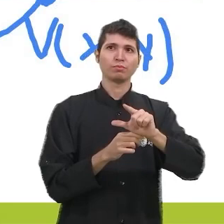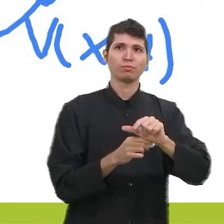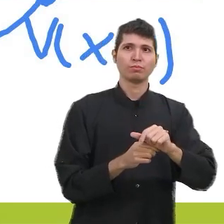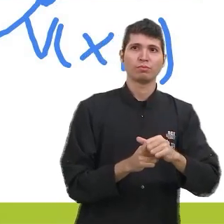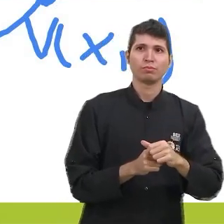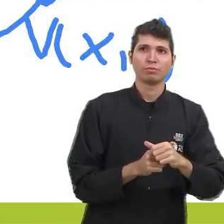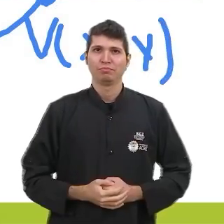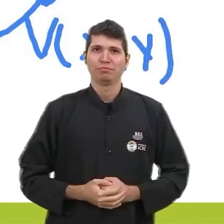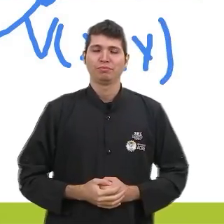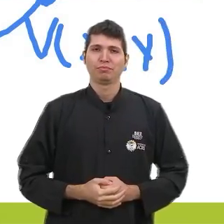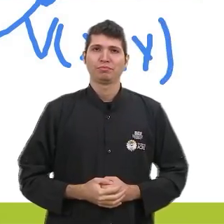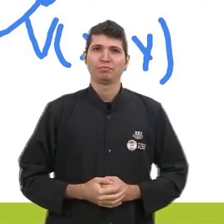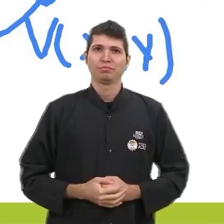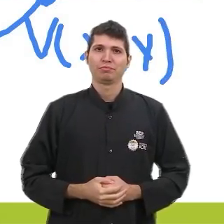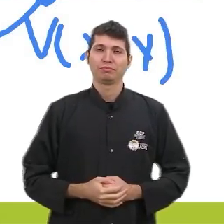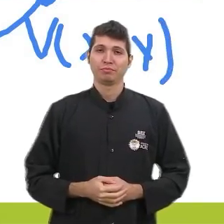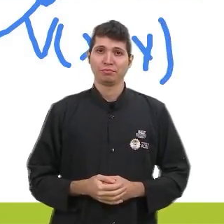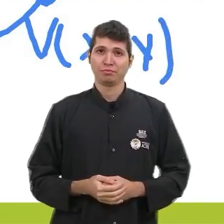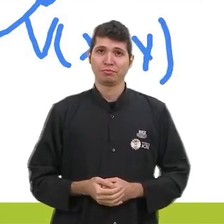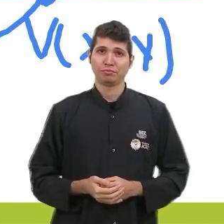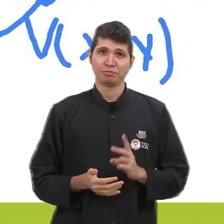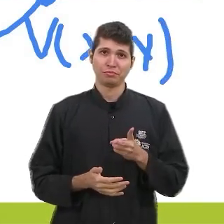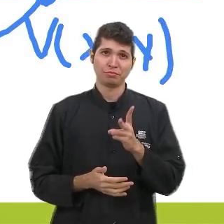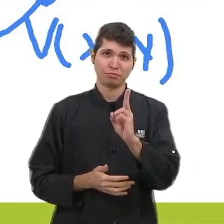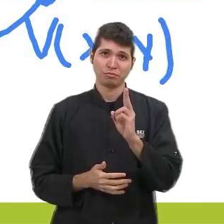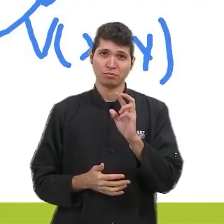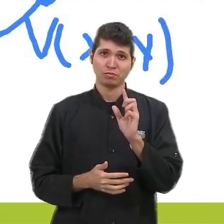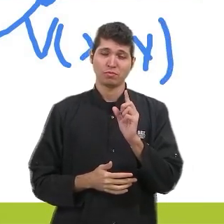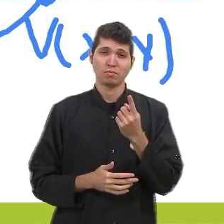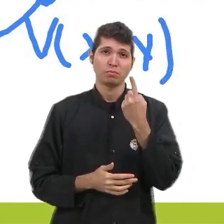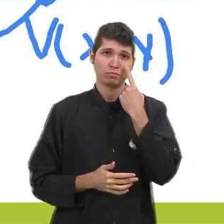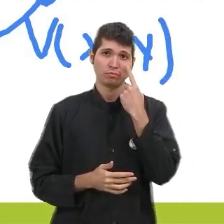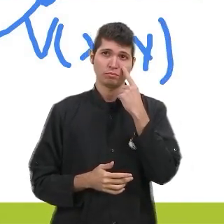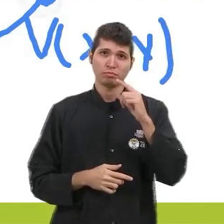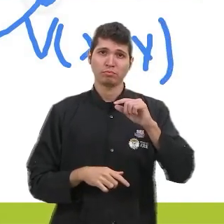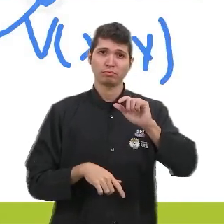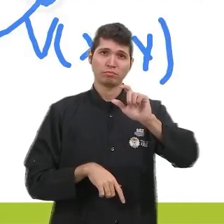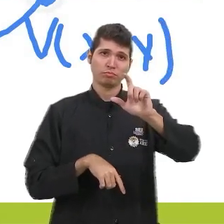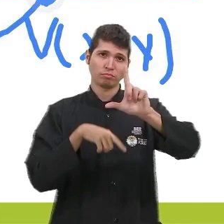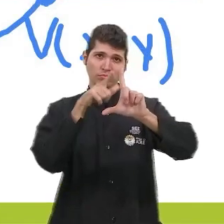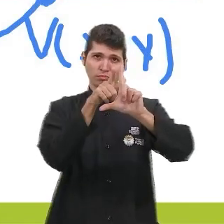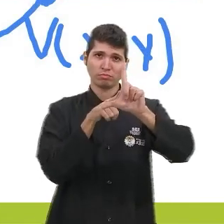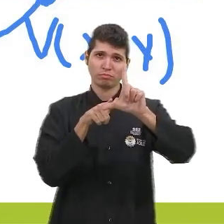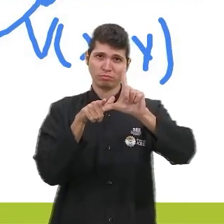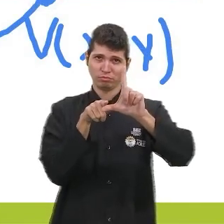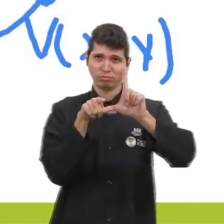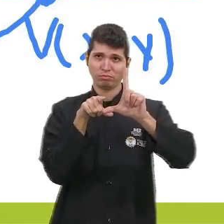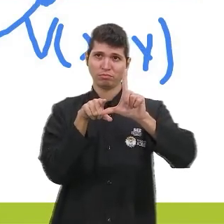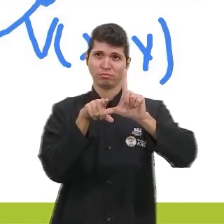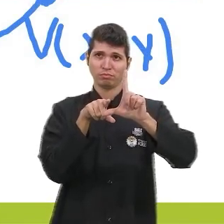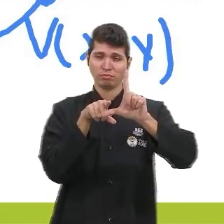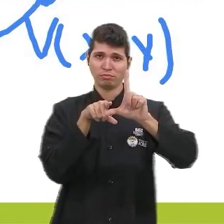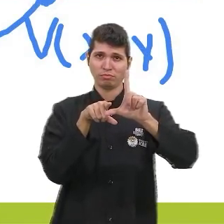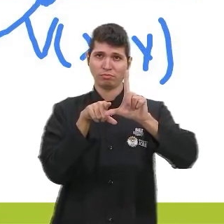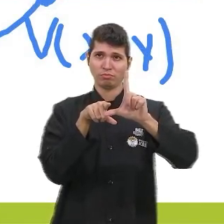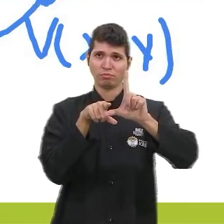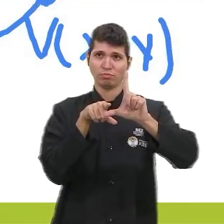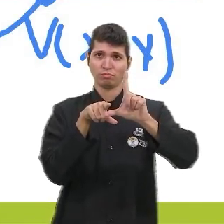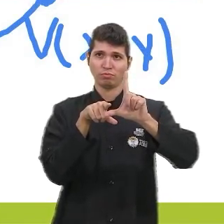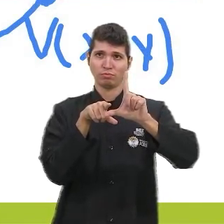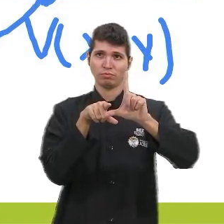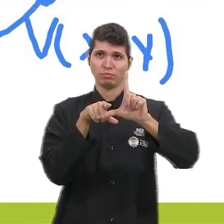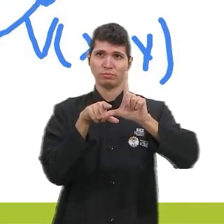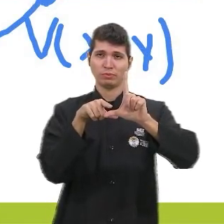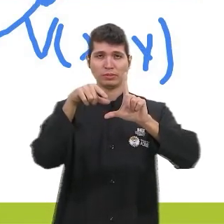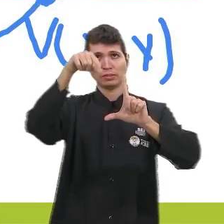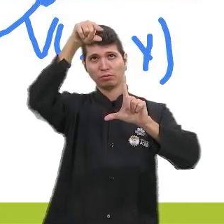4 vezes o a. A gente continua aqui, ó, olhando para essa questão do ponto, tá? Que é o único ponto onde ele vai mudar de sentido aqui, ó. Professor,